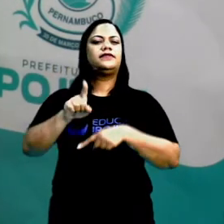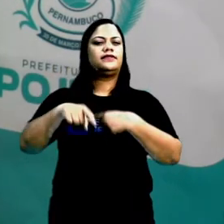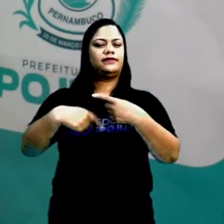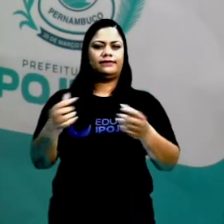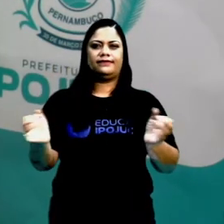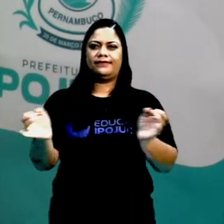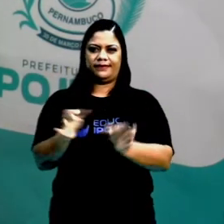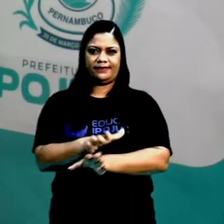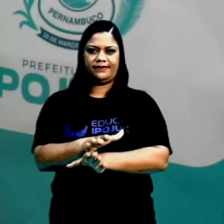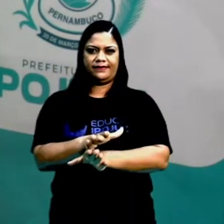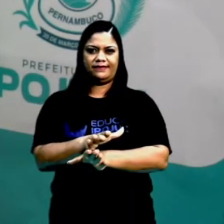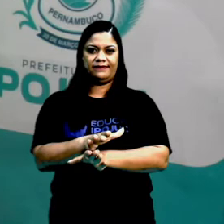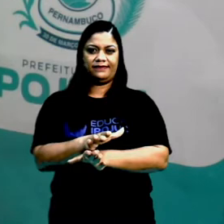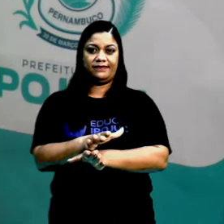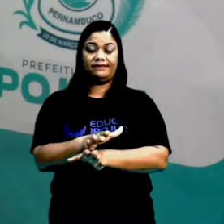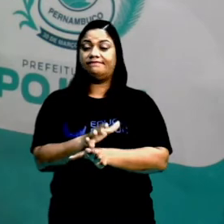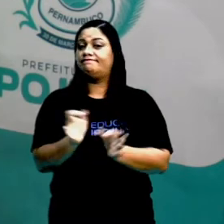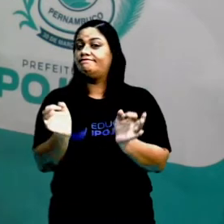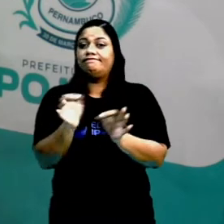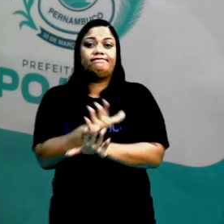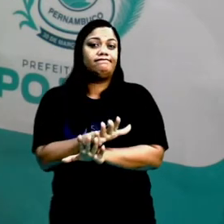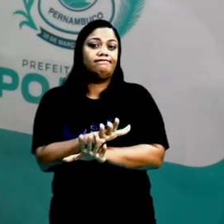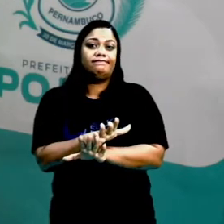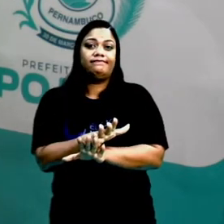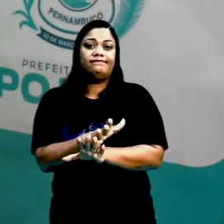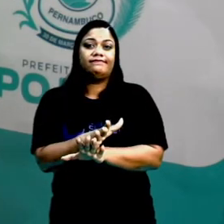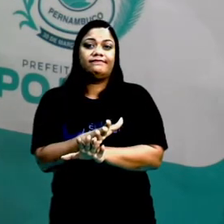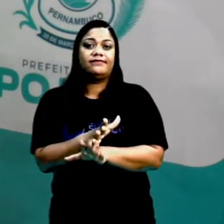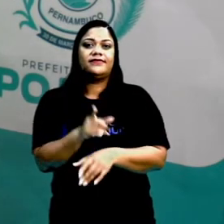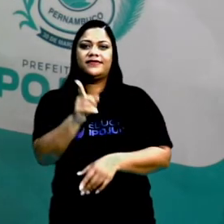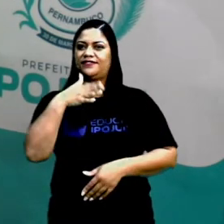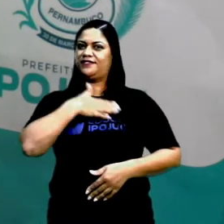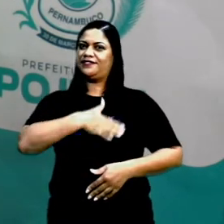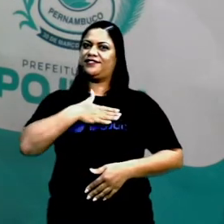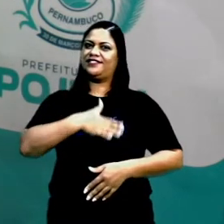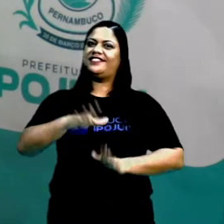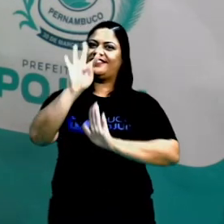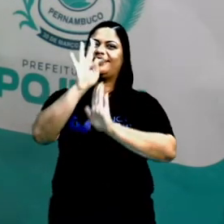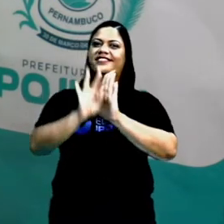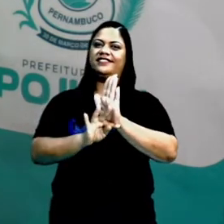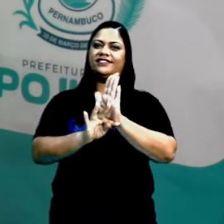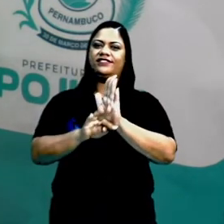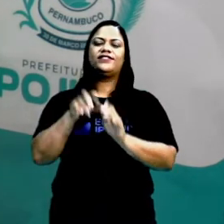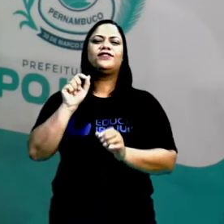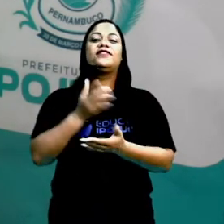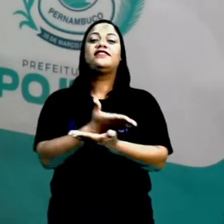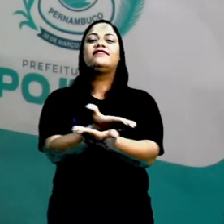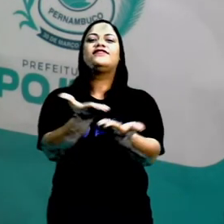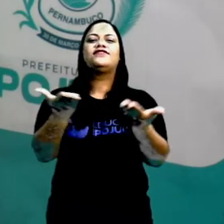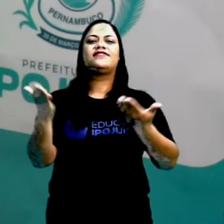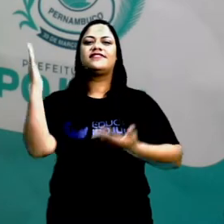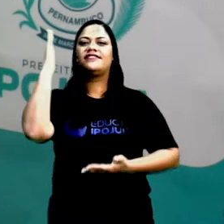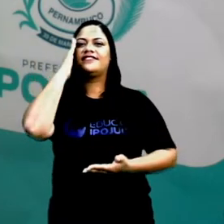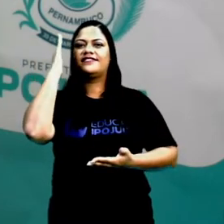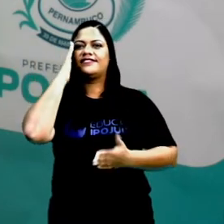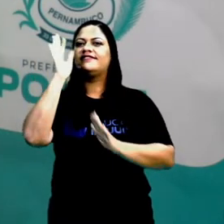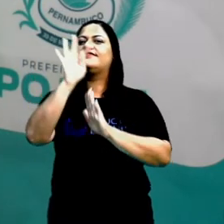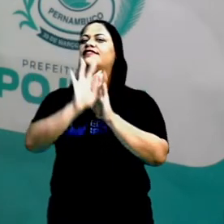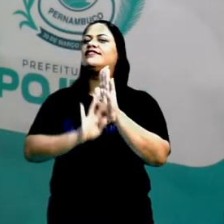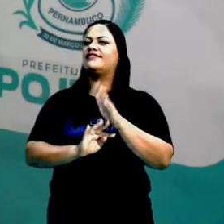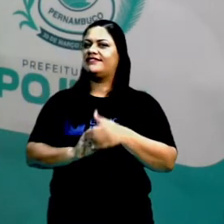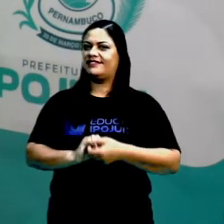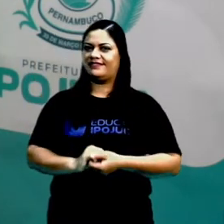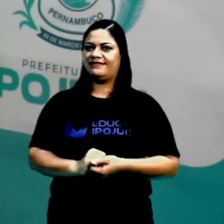que quando acaba, acaba. Vocês gostaram desse texto? O que vocês entenderam sobre